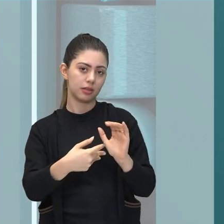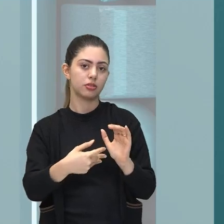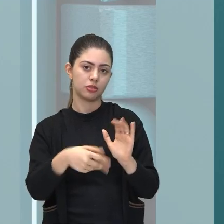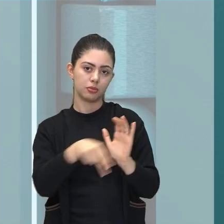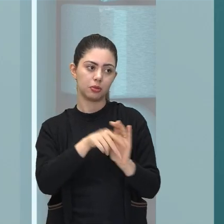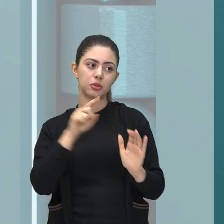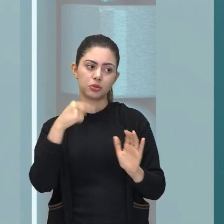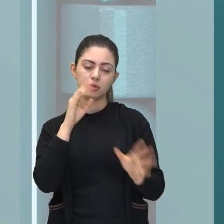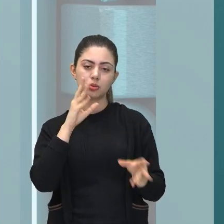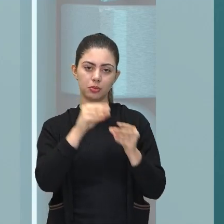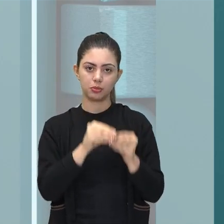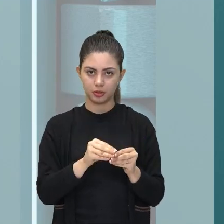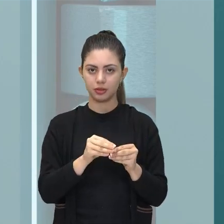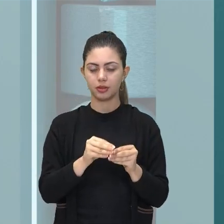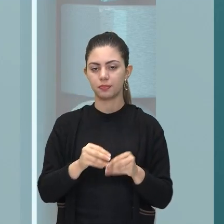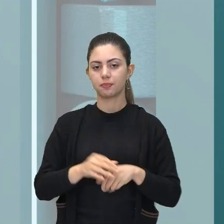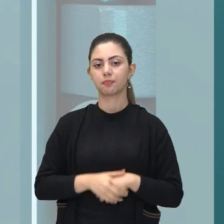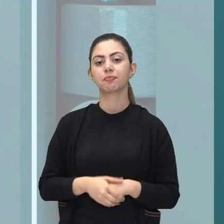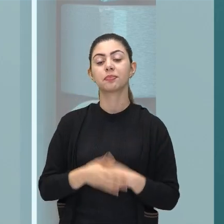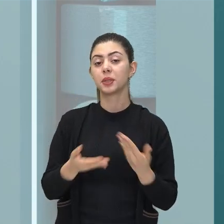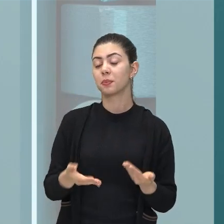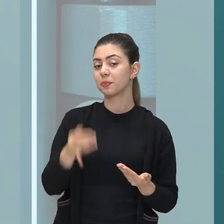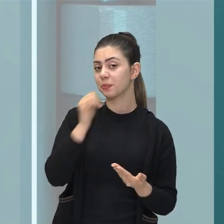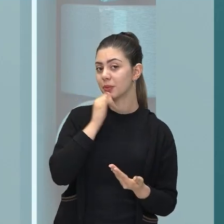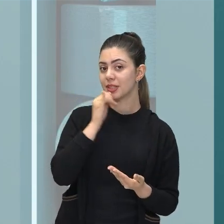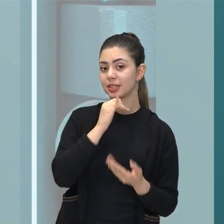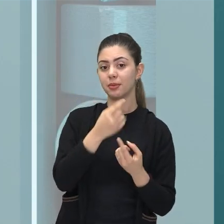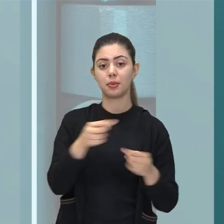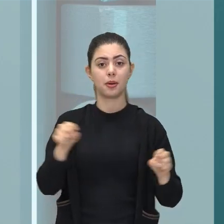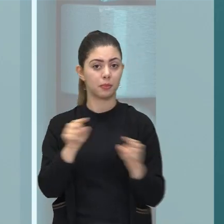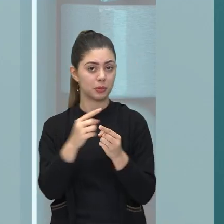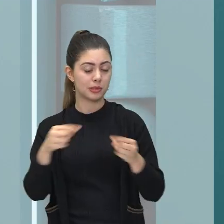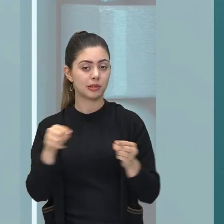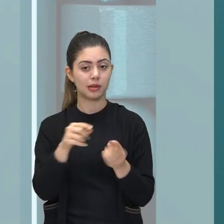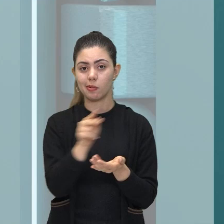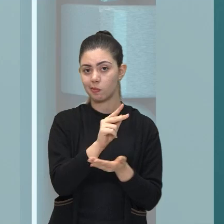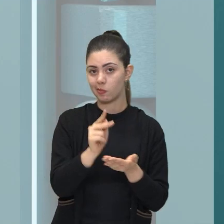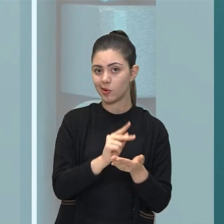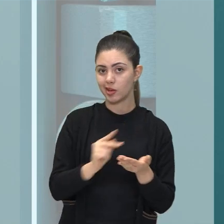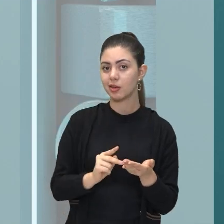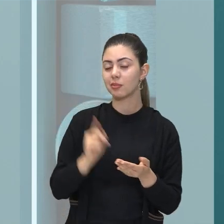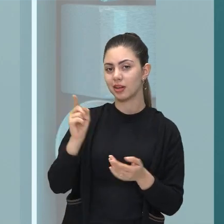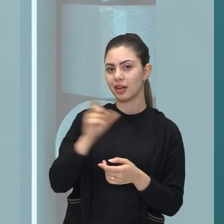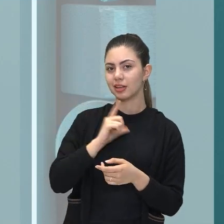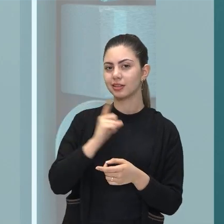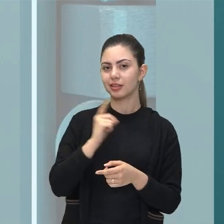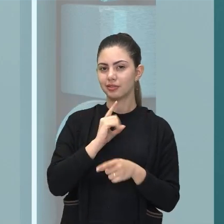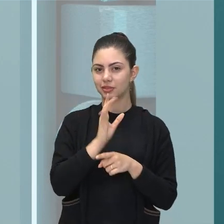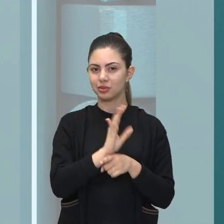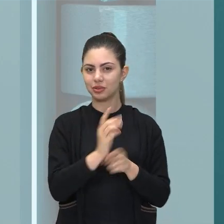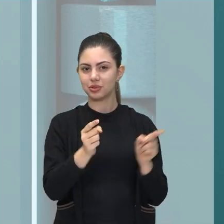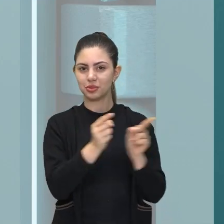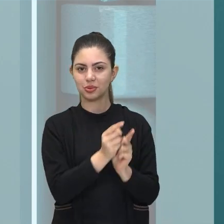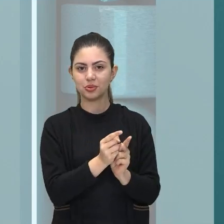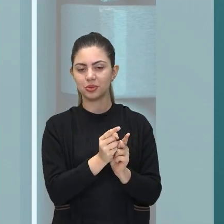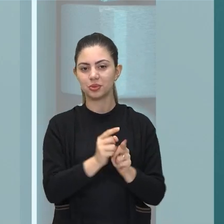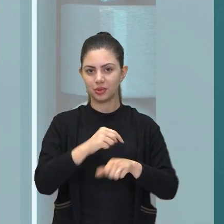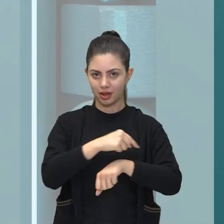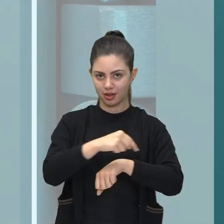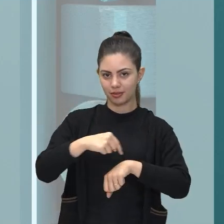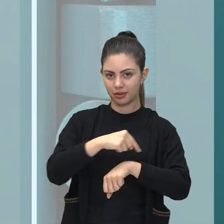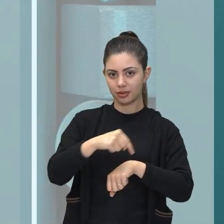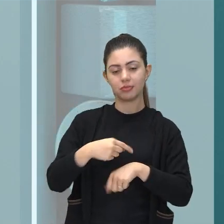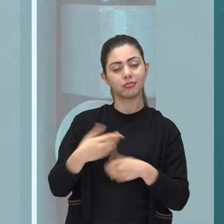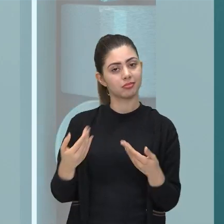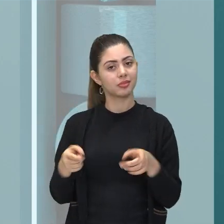vamos compreender. No caso da música do poema, na verdade, O Relógio, que é do Vinícius de Moraes, como nós vamos ver, ele também foi